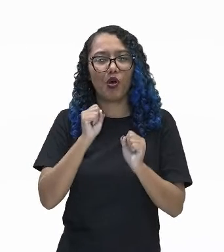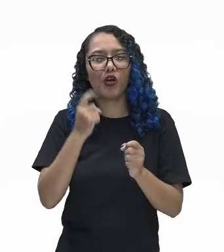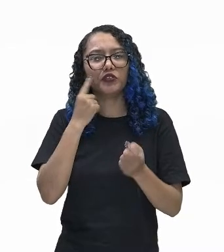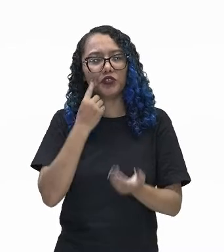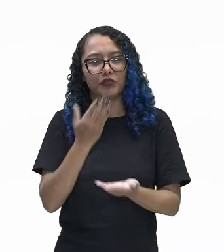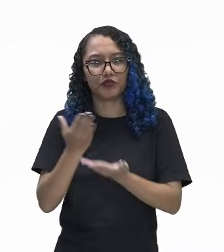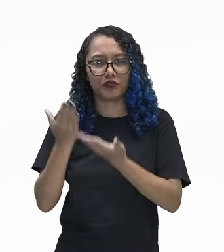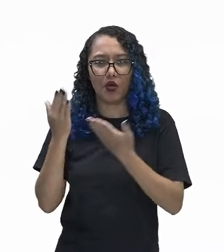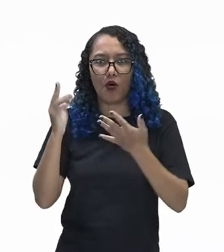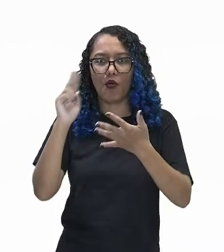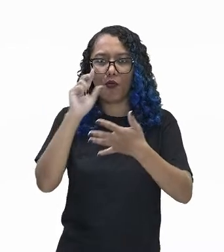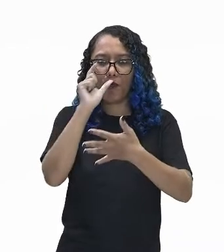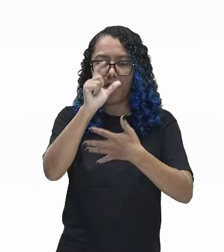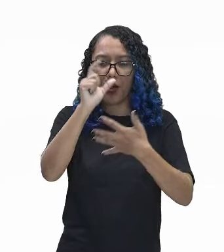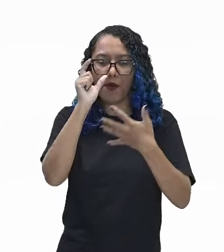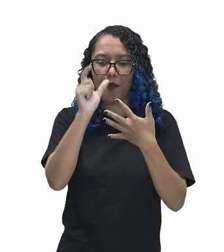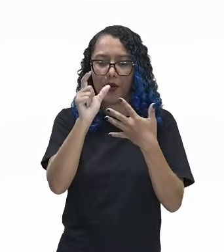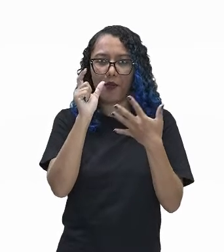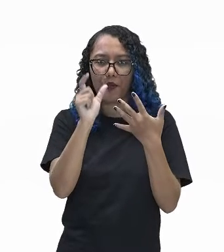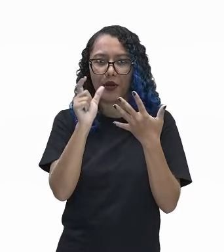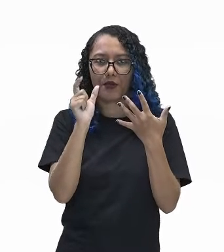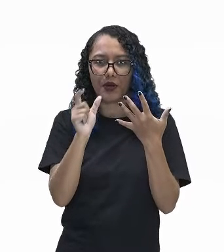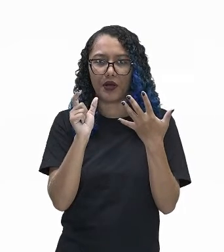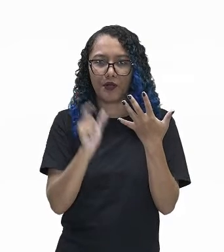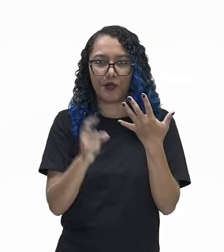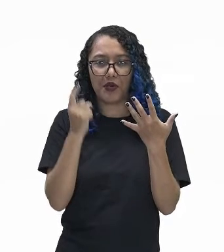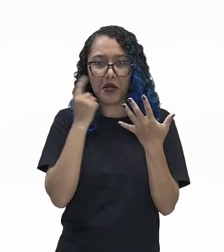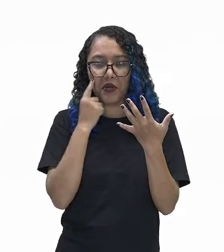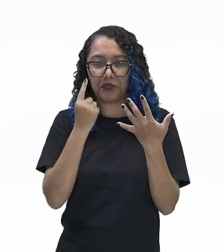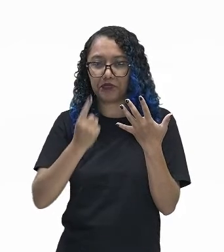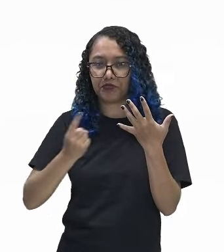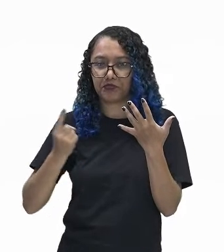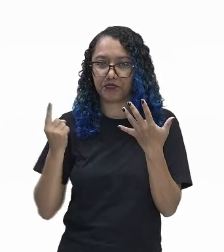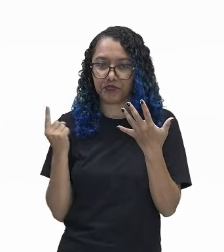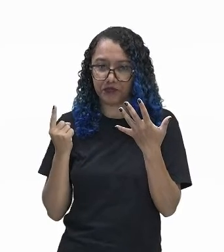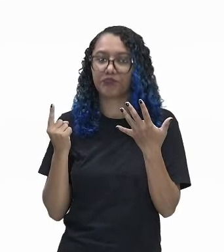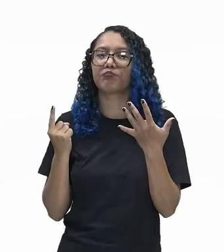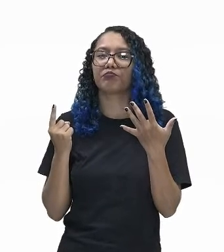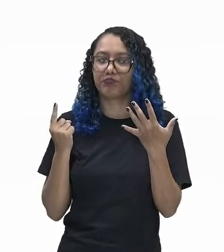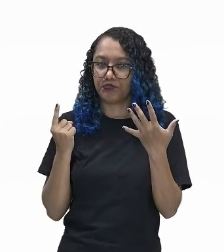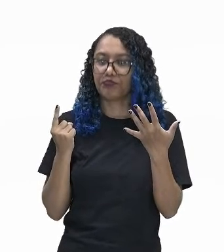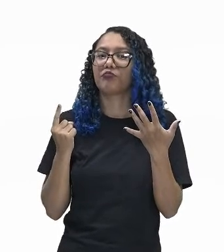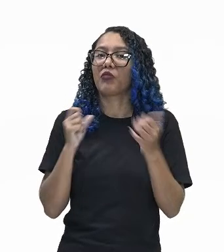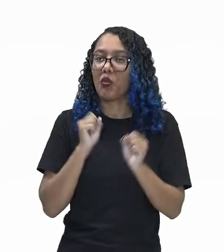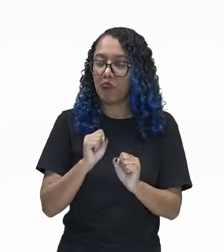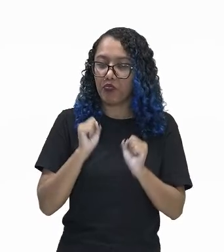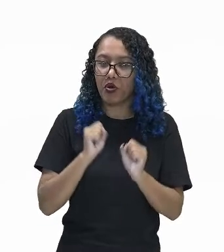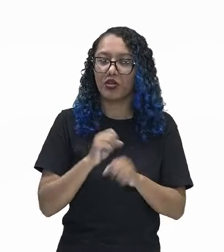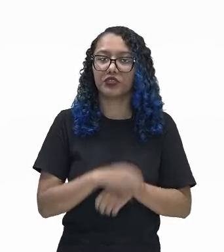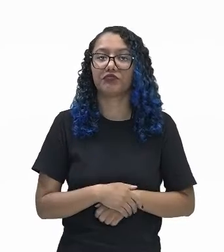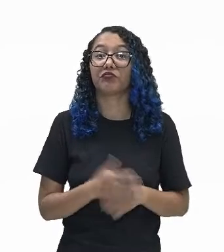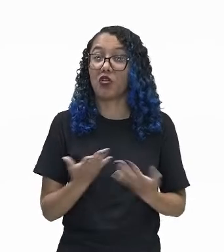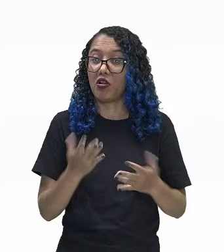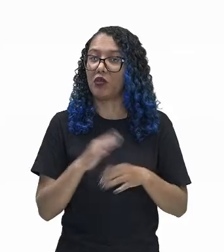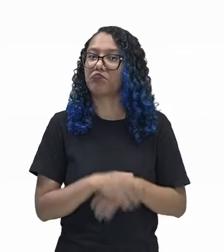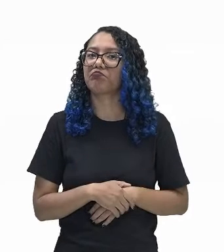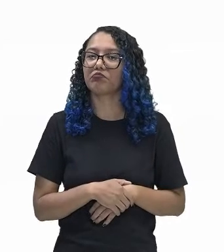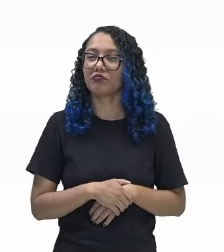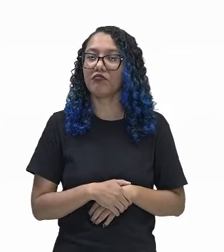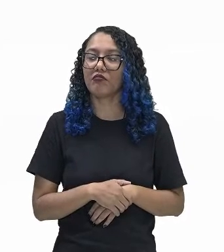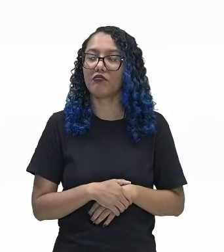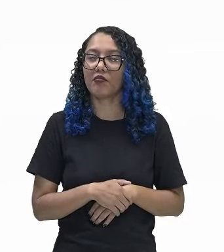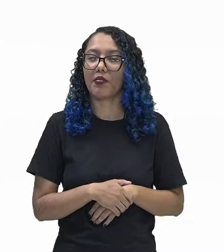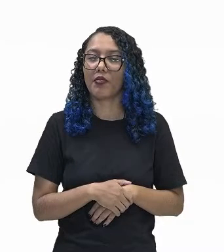cângula, jamanta, pepeta, casqueta e chambeta. Aqui pro norte. Vou dizer uma coisa para vocês, né?